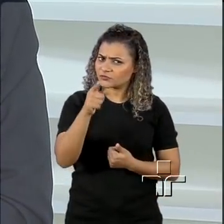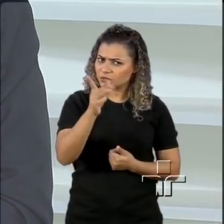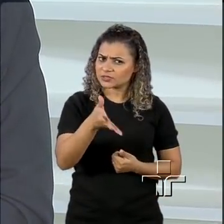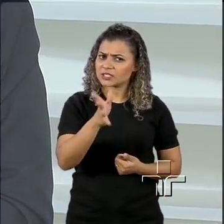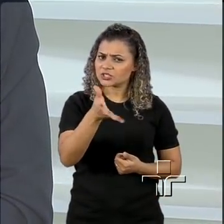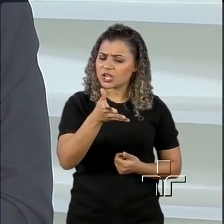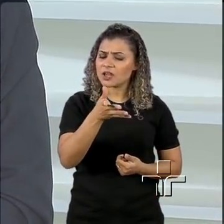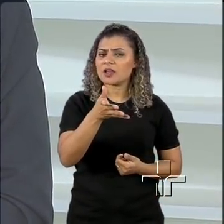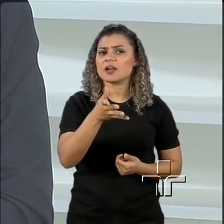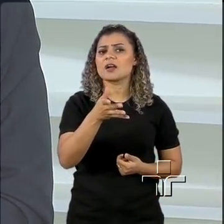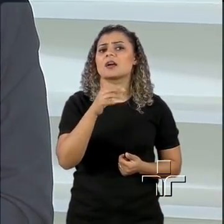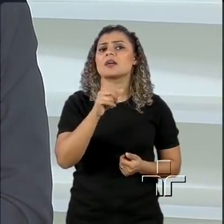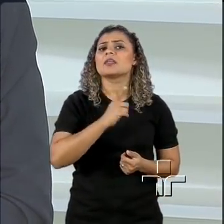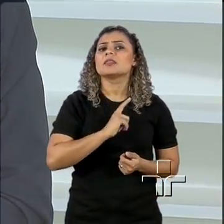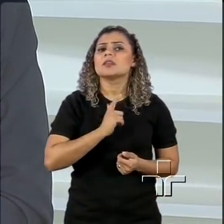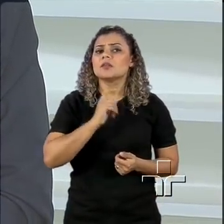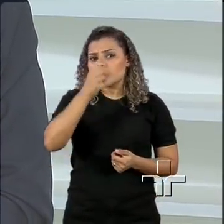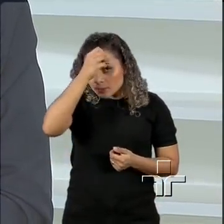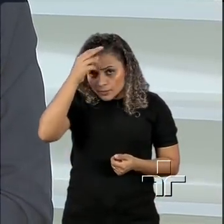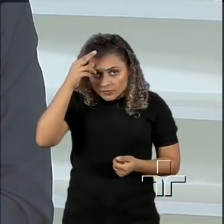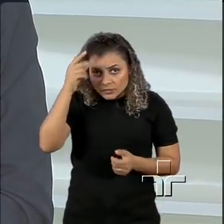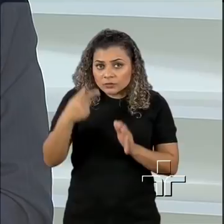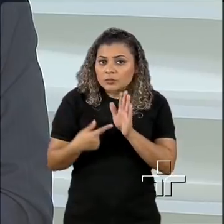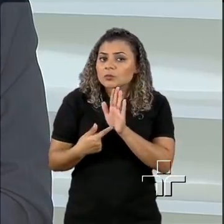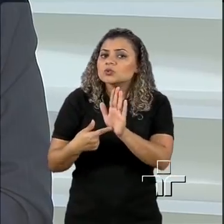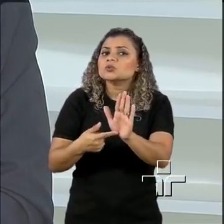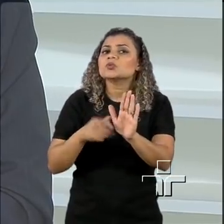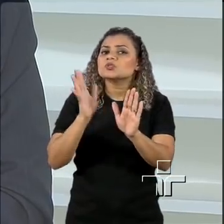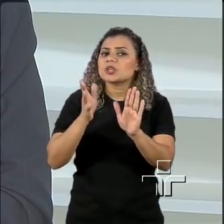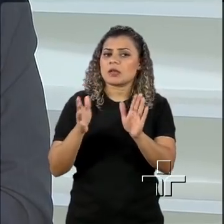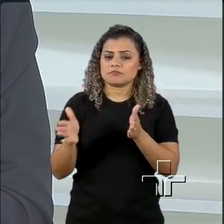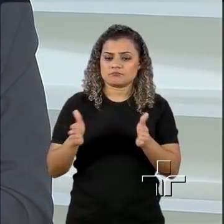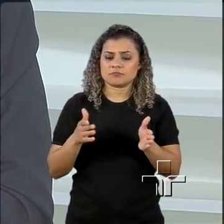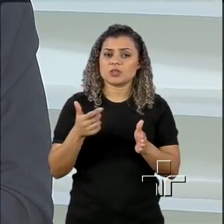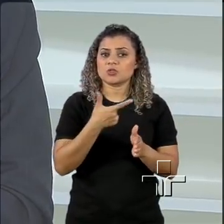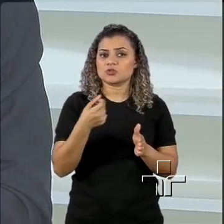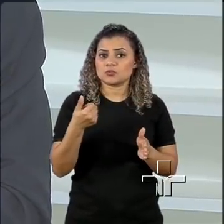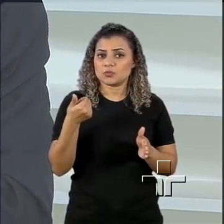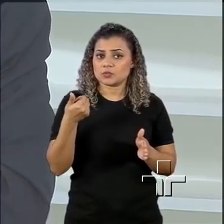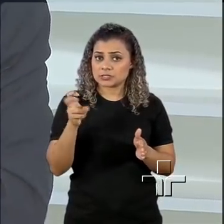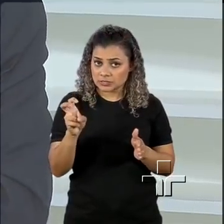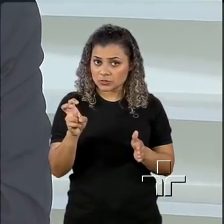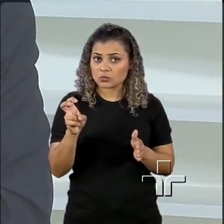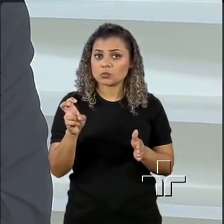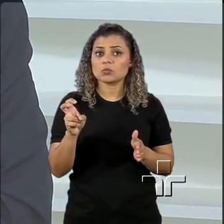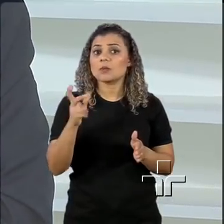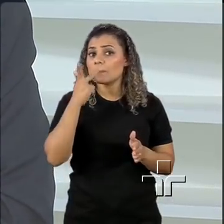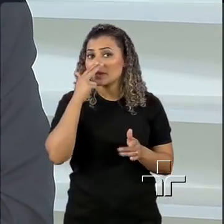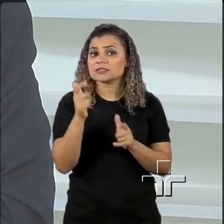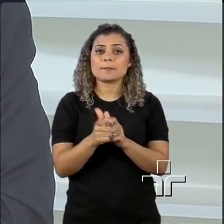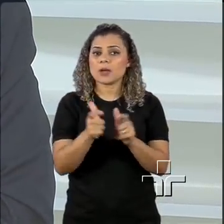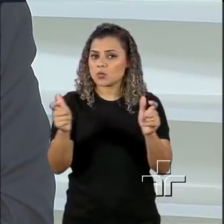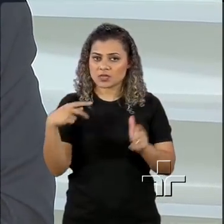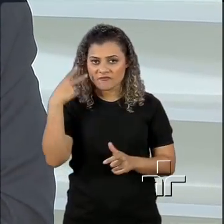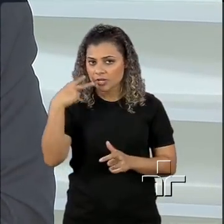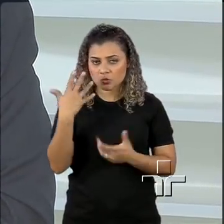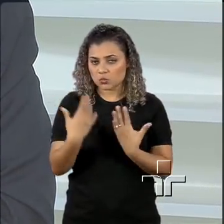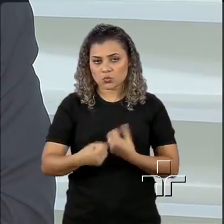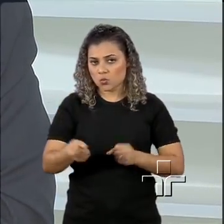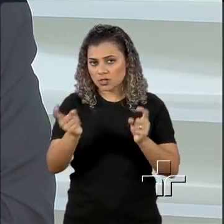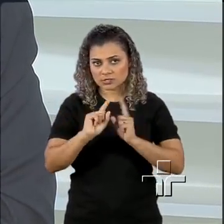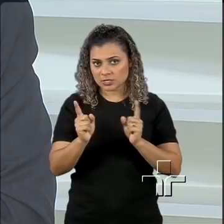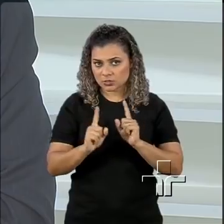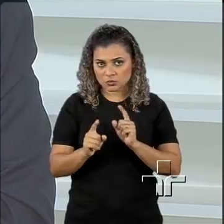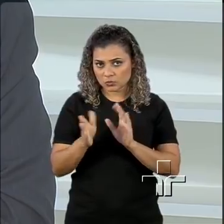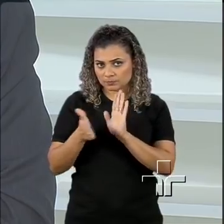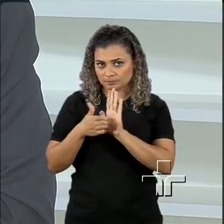contas à frente da Prefeitura relativas ao exercício de 2005 rejeitadas pela maioria dos vereadores, né? Boa